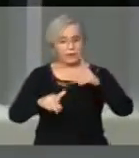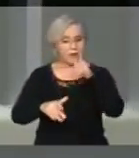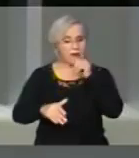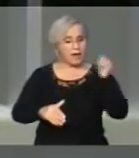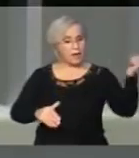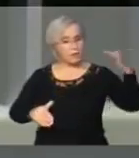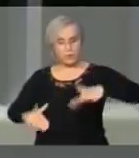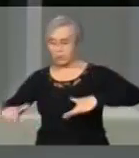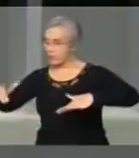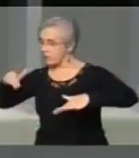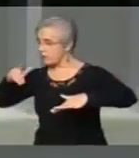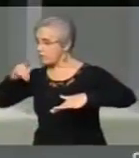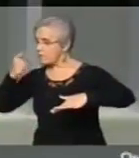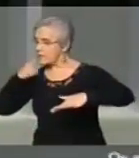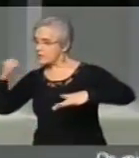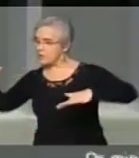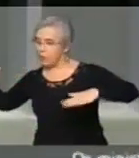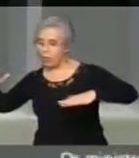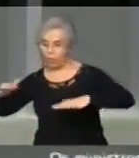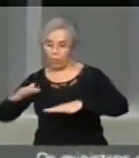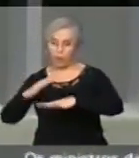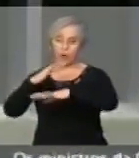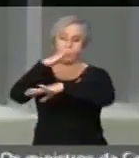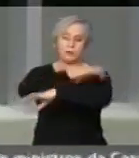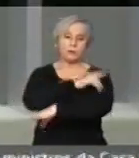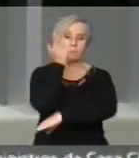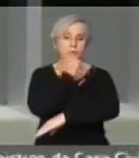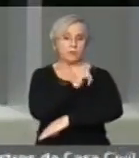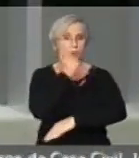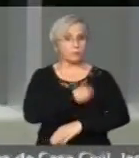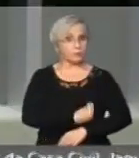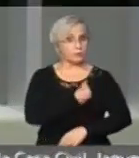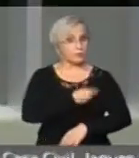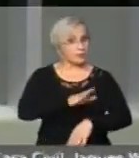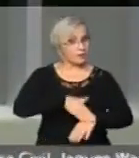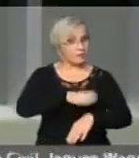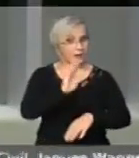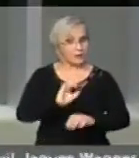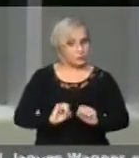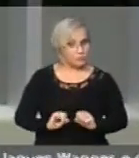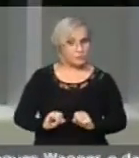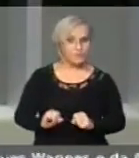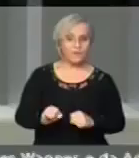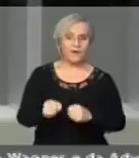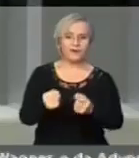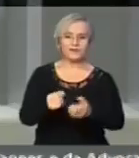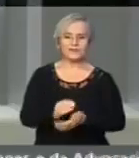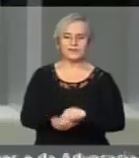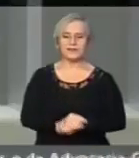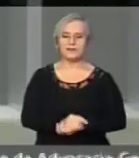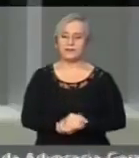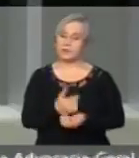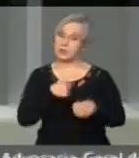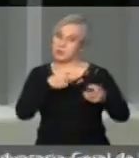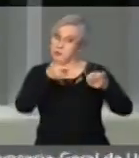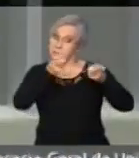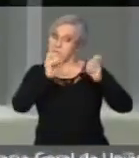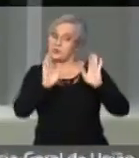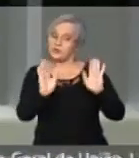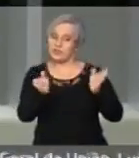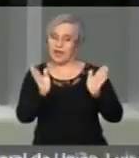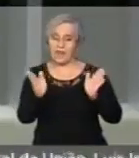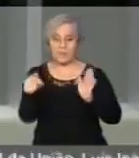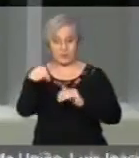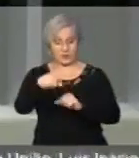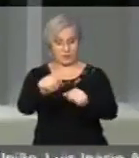de amor, de acasalamento, para ter mais vida. Portanto, eu já percebi que o